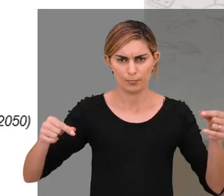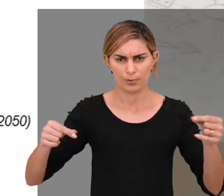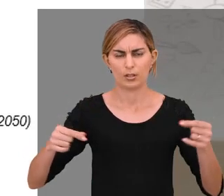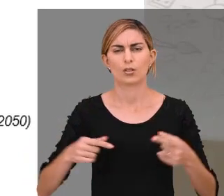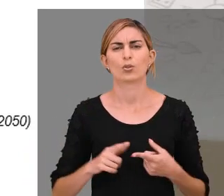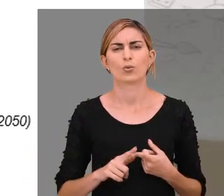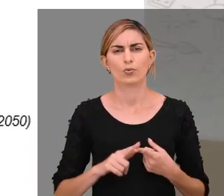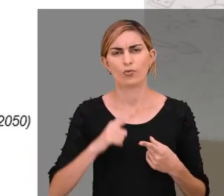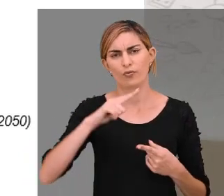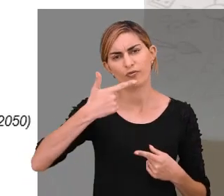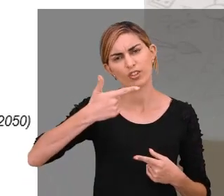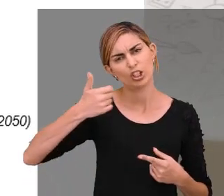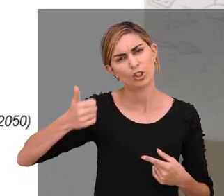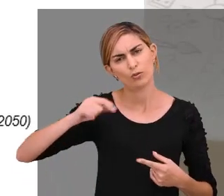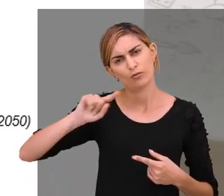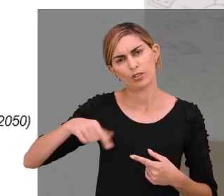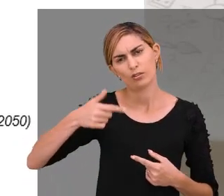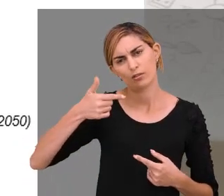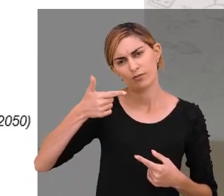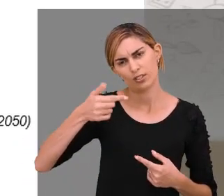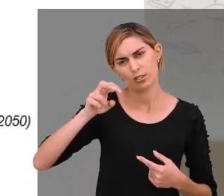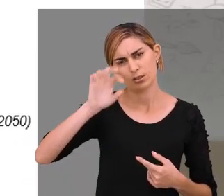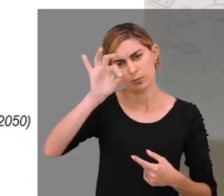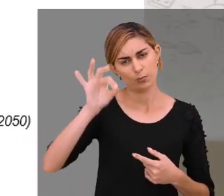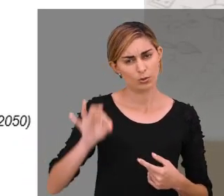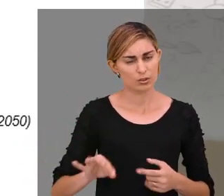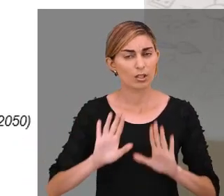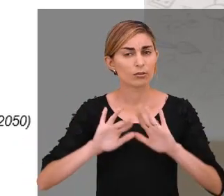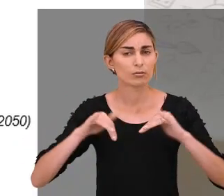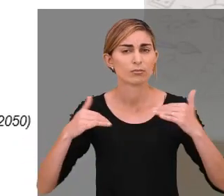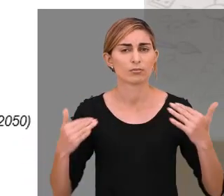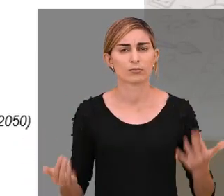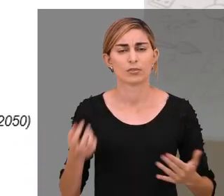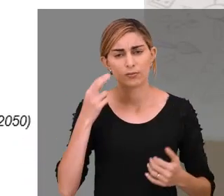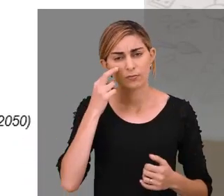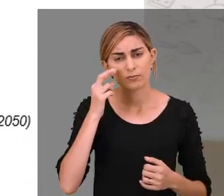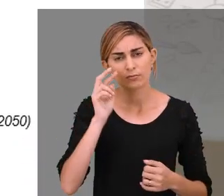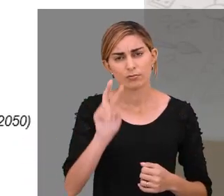5,68% e no Canadá, 21,25%. Então, vejam,